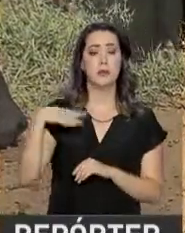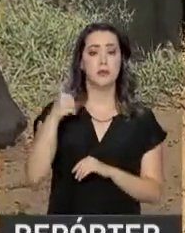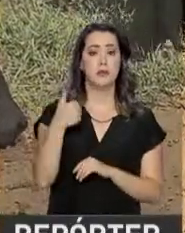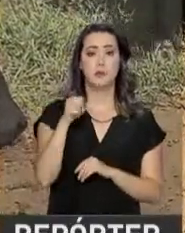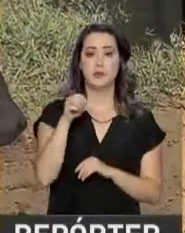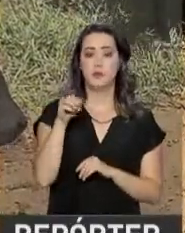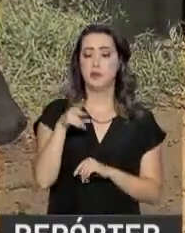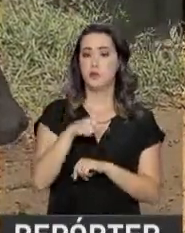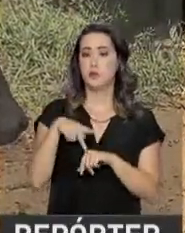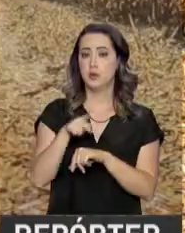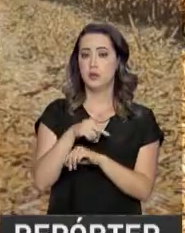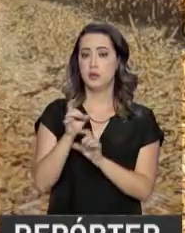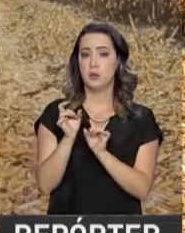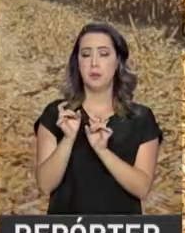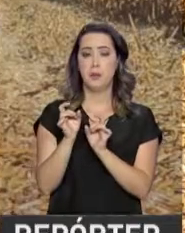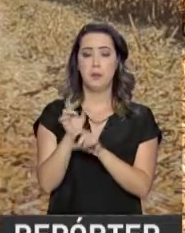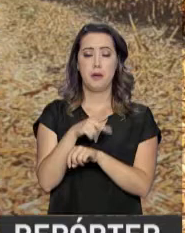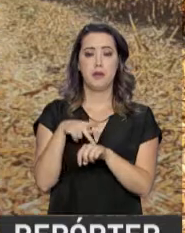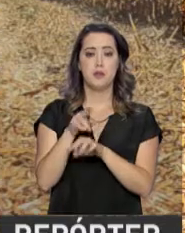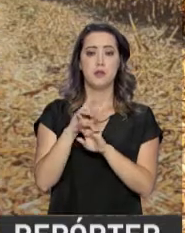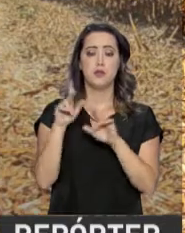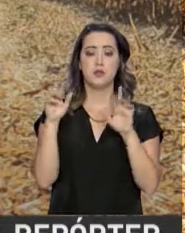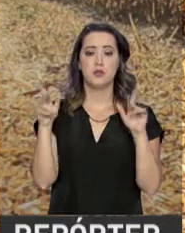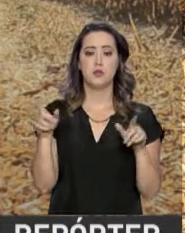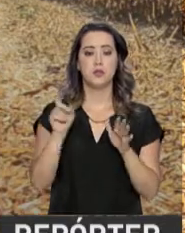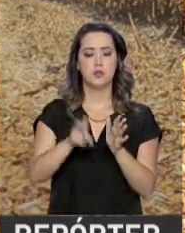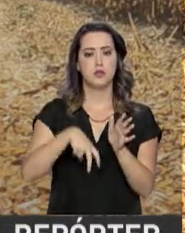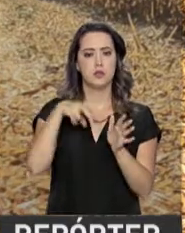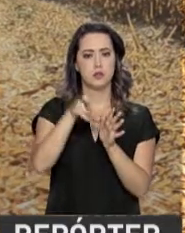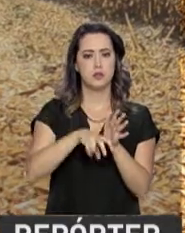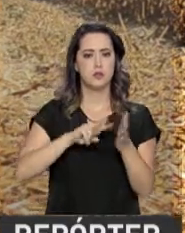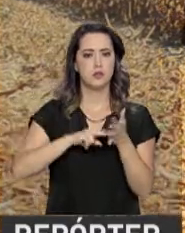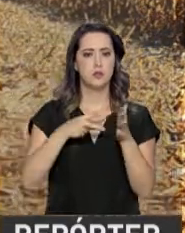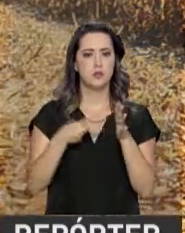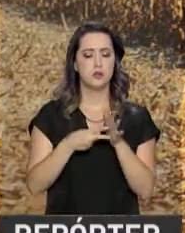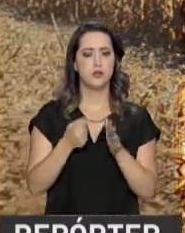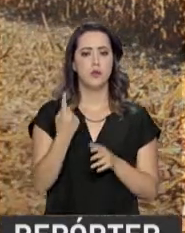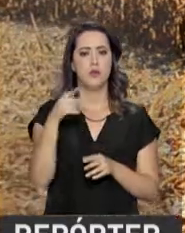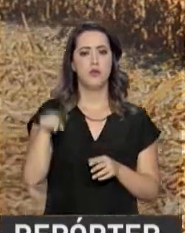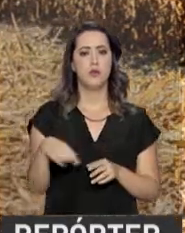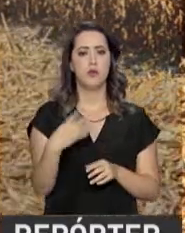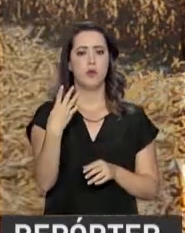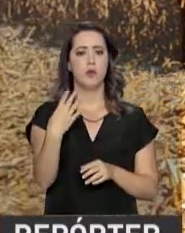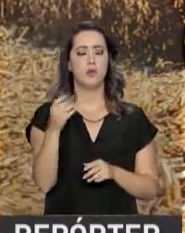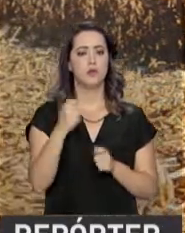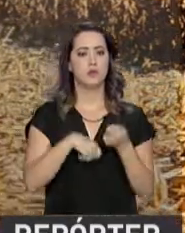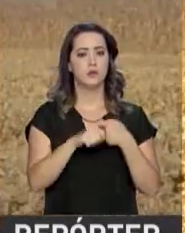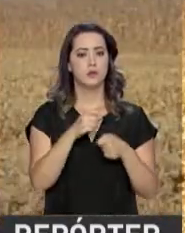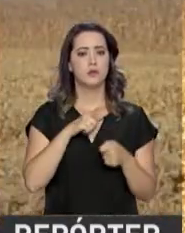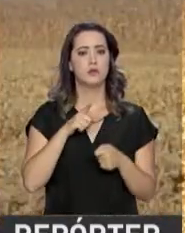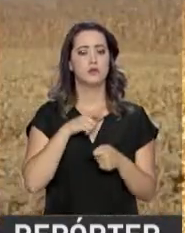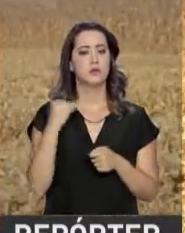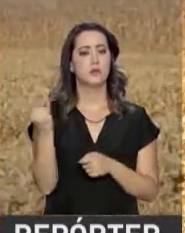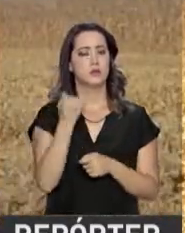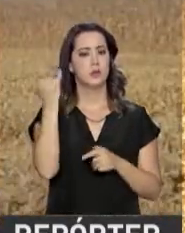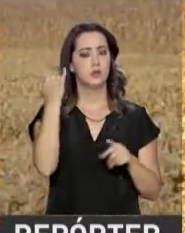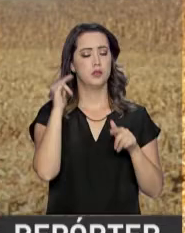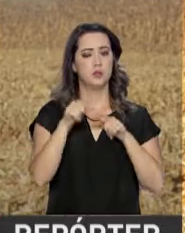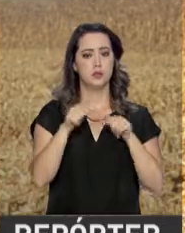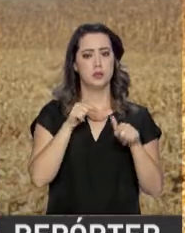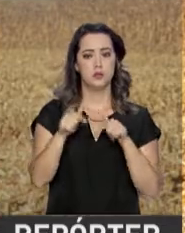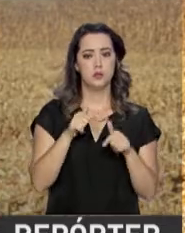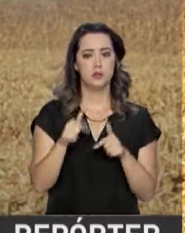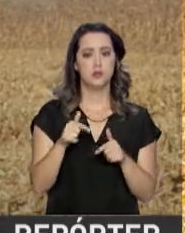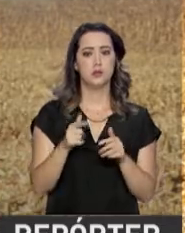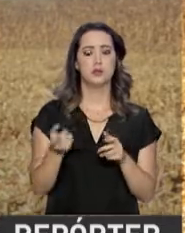180 nações e o setor agrícola que responde por cerca de um quarto da economia teve papel importante